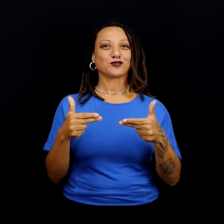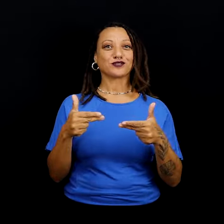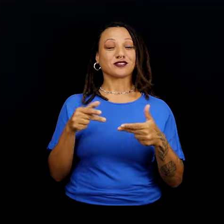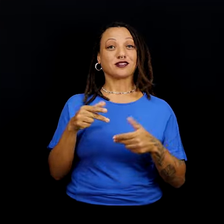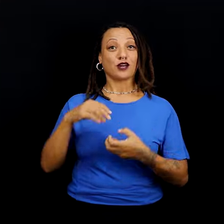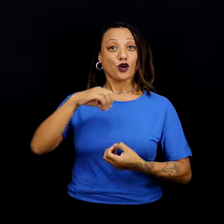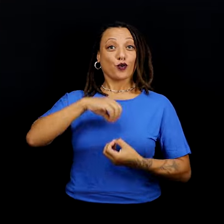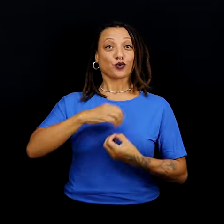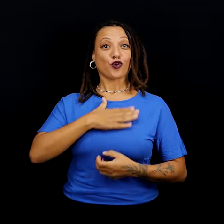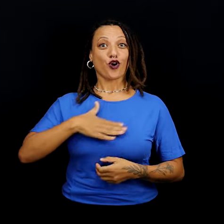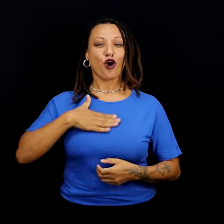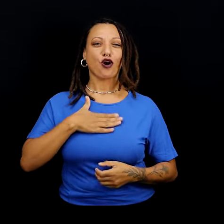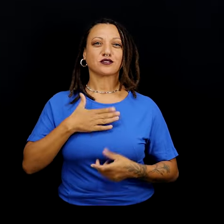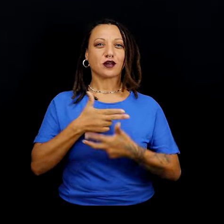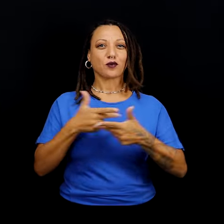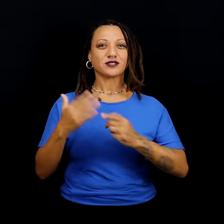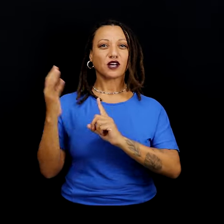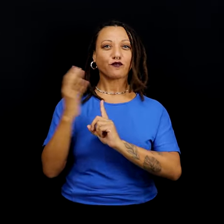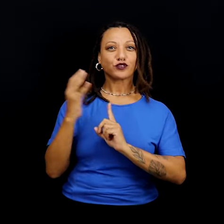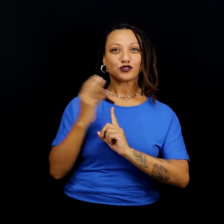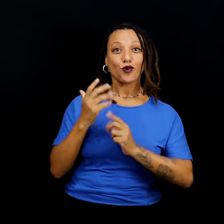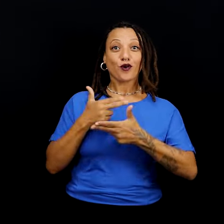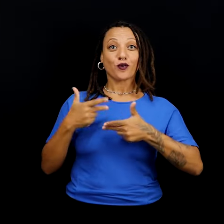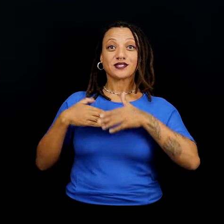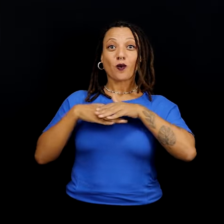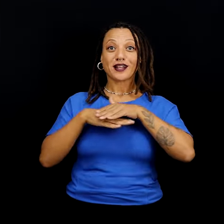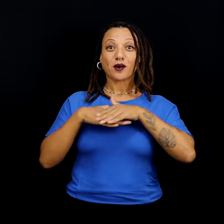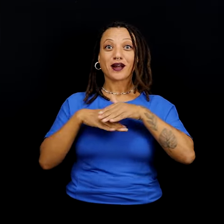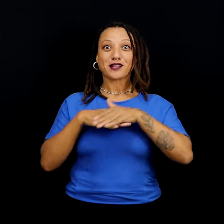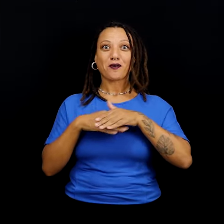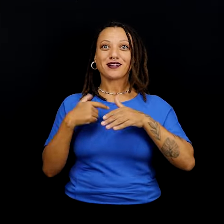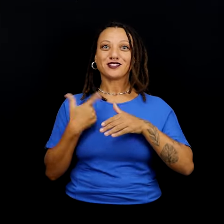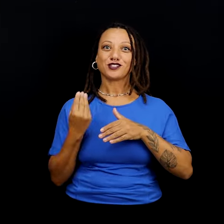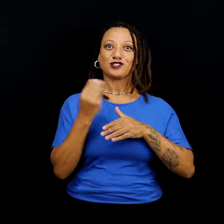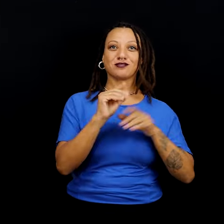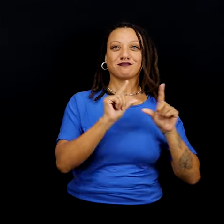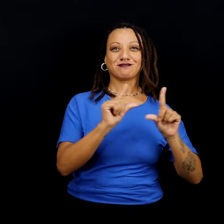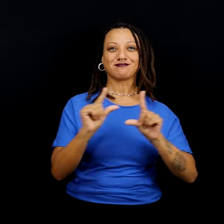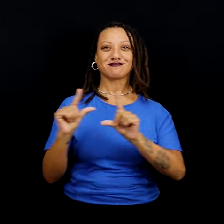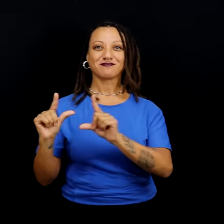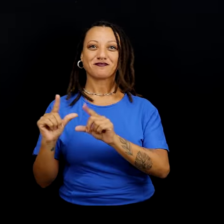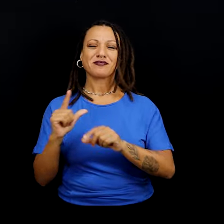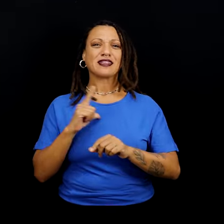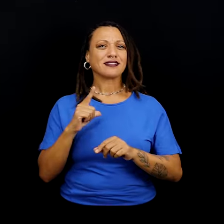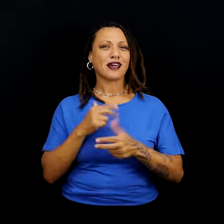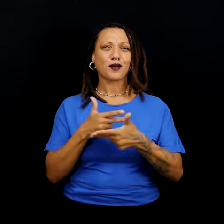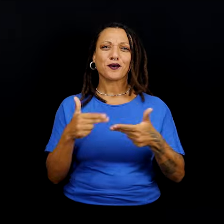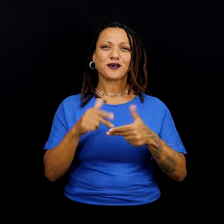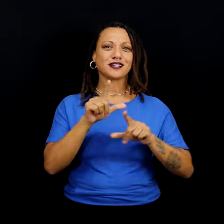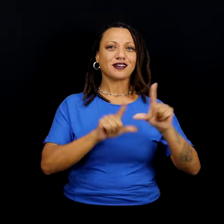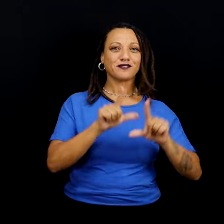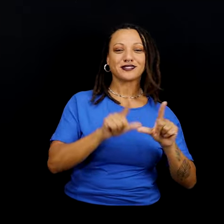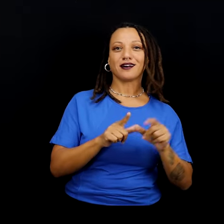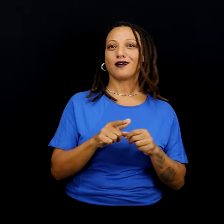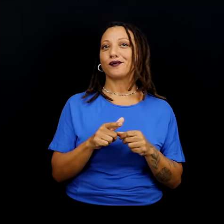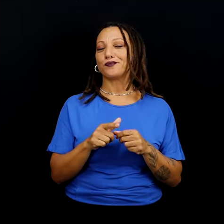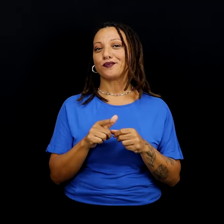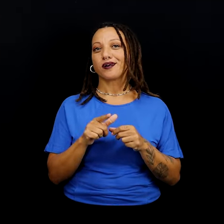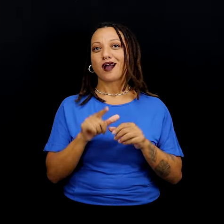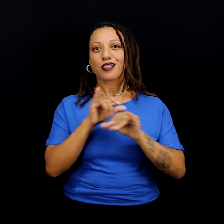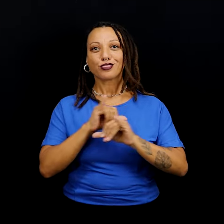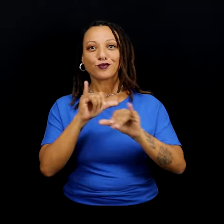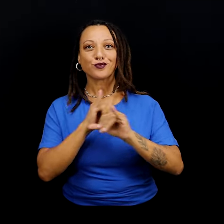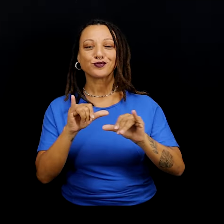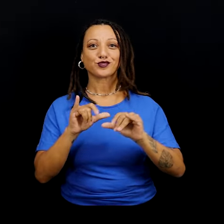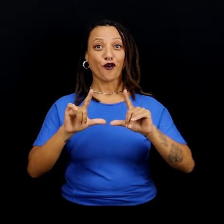influenciaram, as coisas que ele gosta, as imagens que ele vai colecionando. A gente tem todo tipo de imagem, desde coisas de televisão,